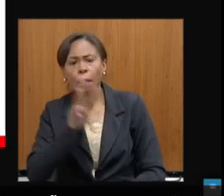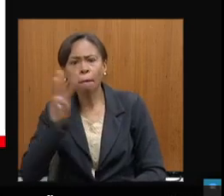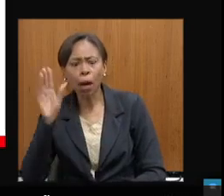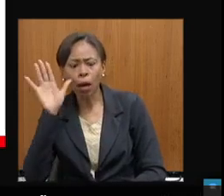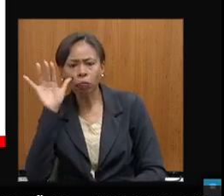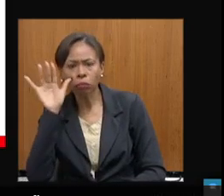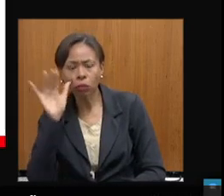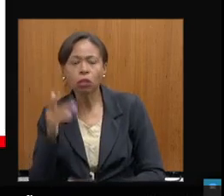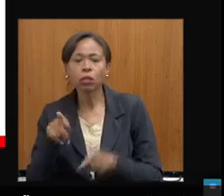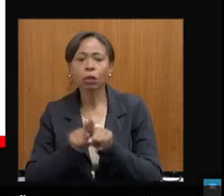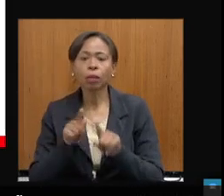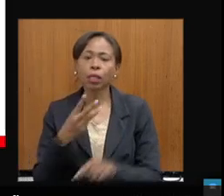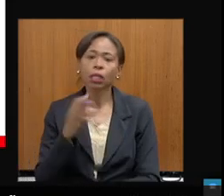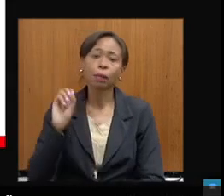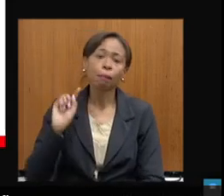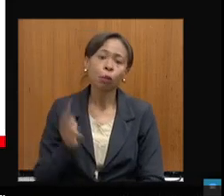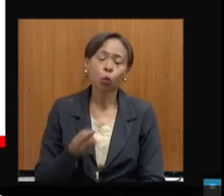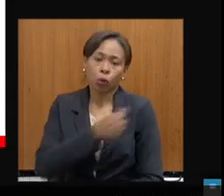matriculados